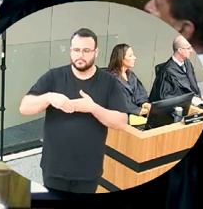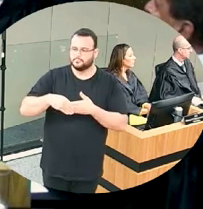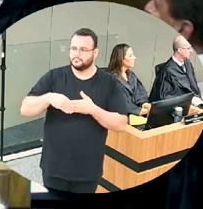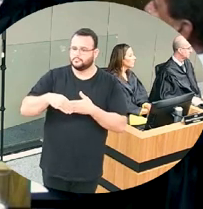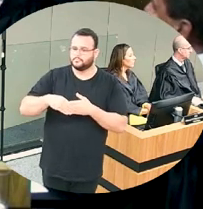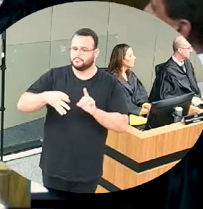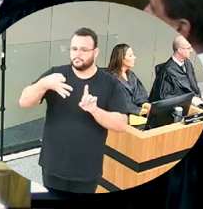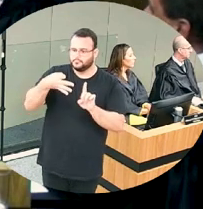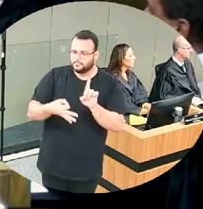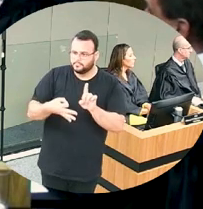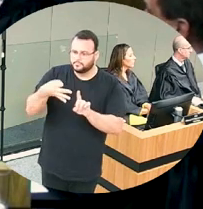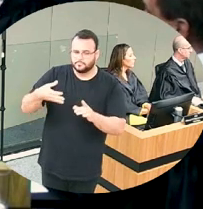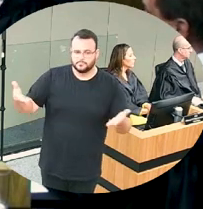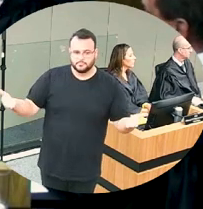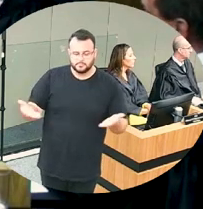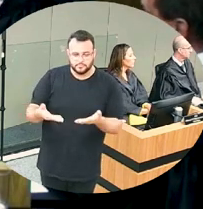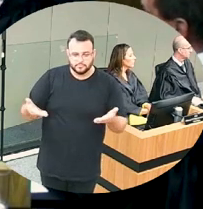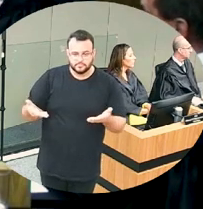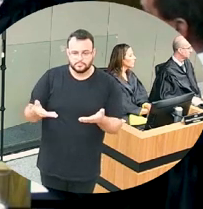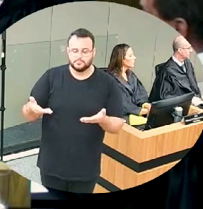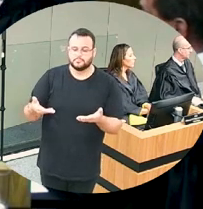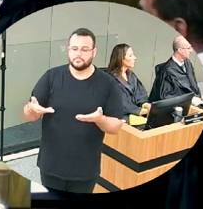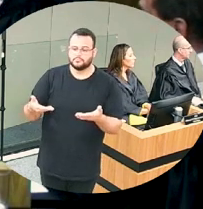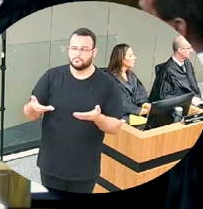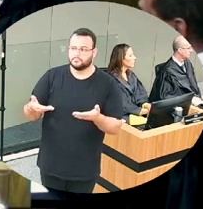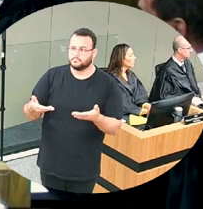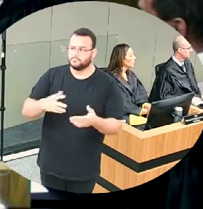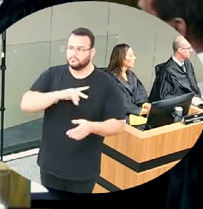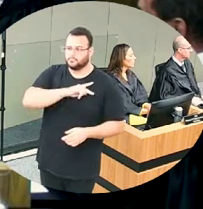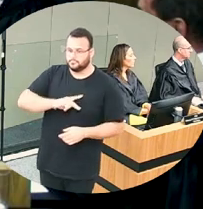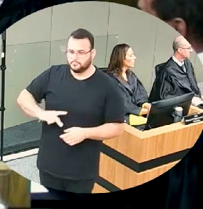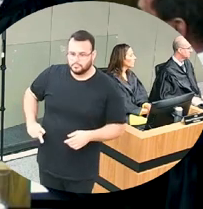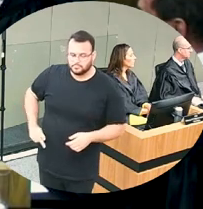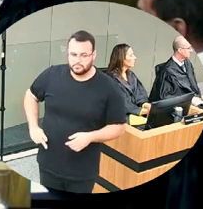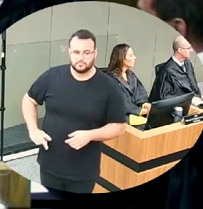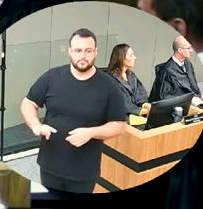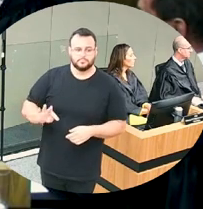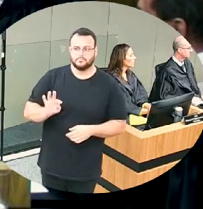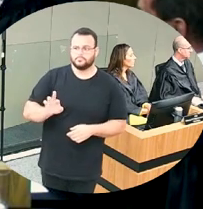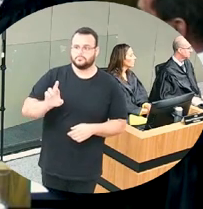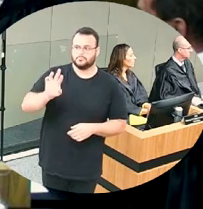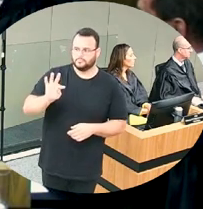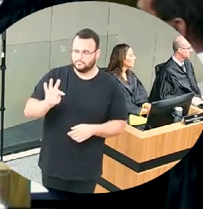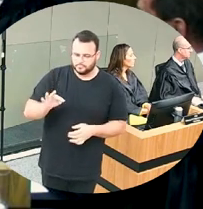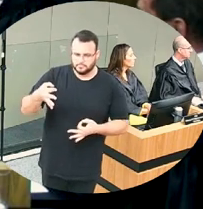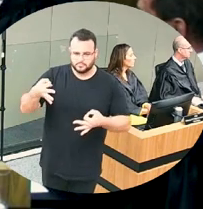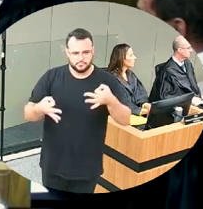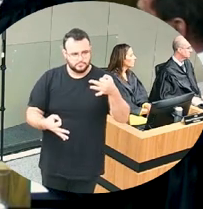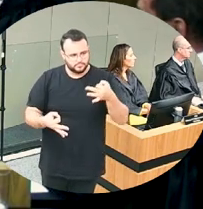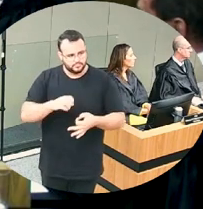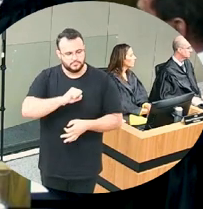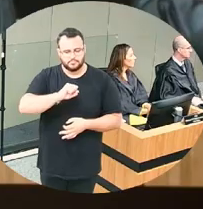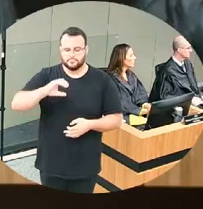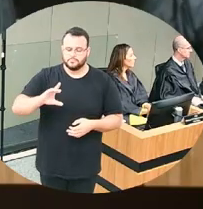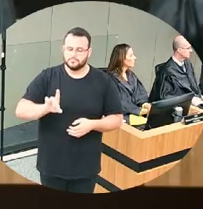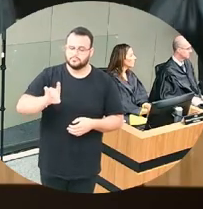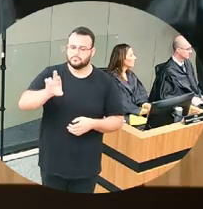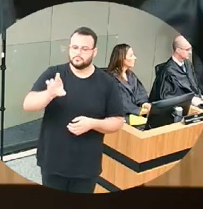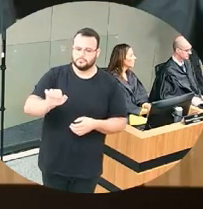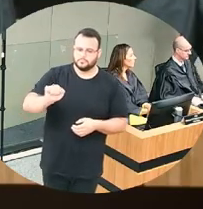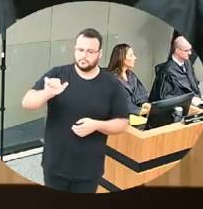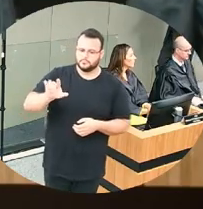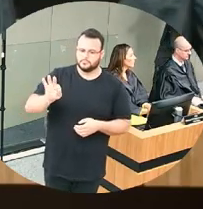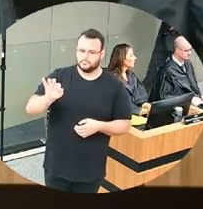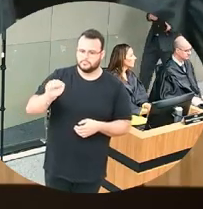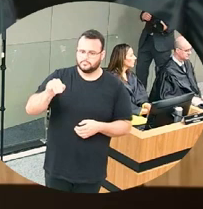Desembargador hoje representando o nosso Presidente Tribunal de Justiça de Santa Catarina Dr